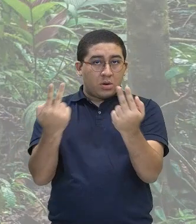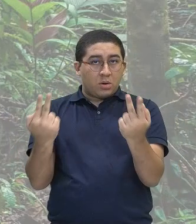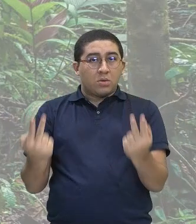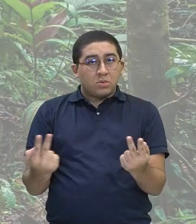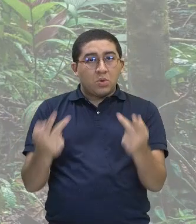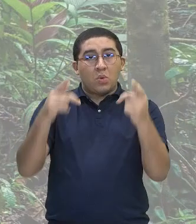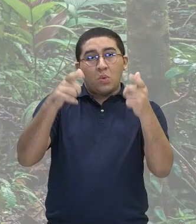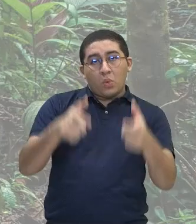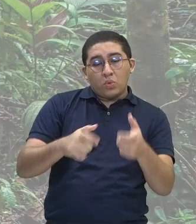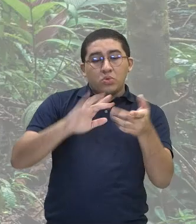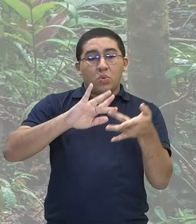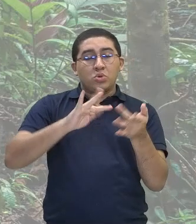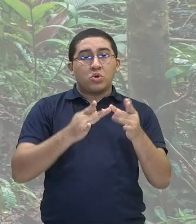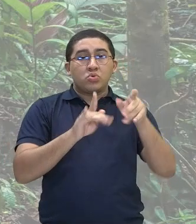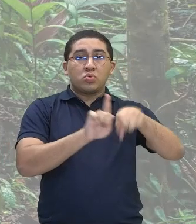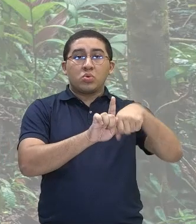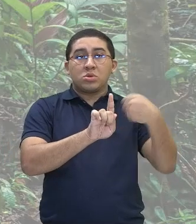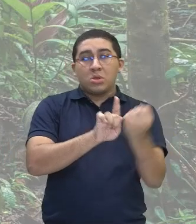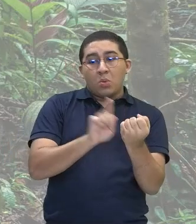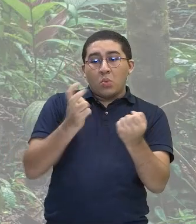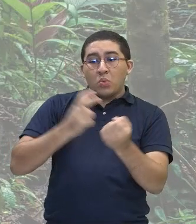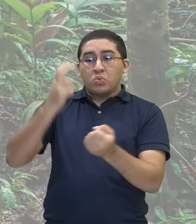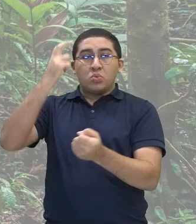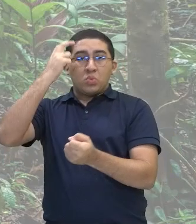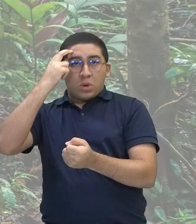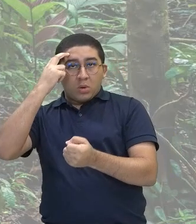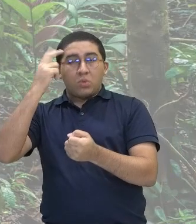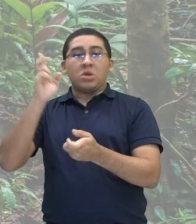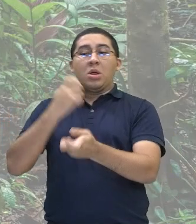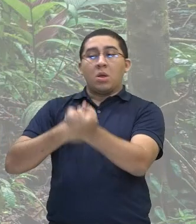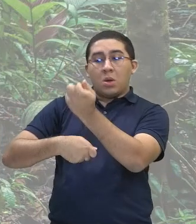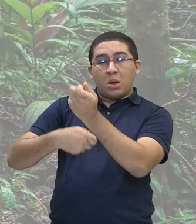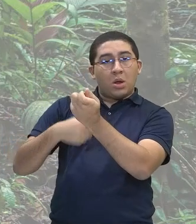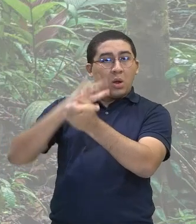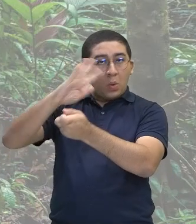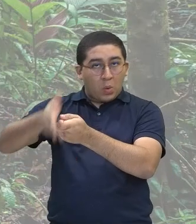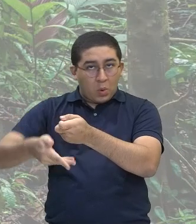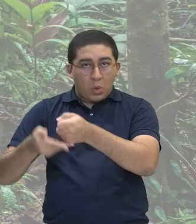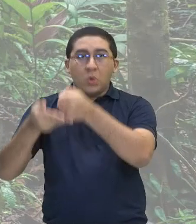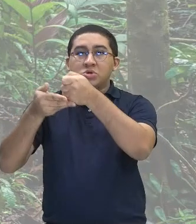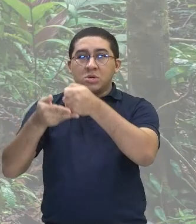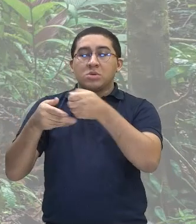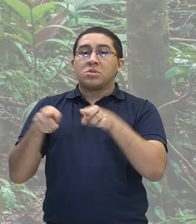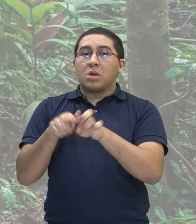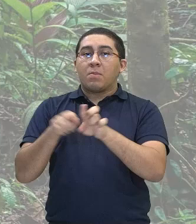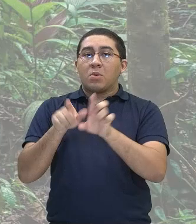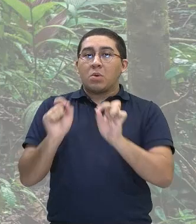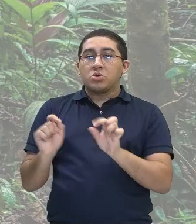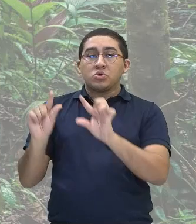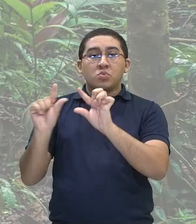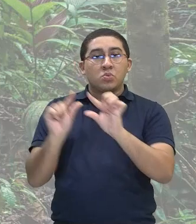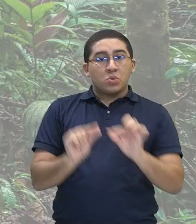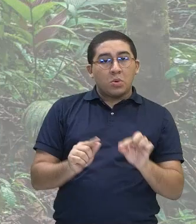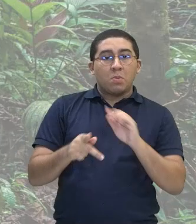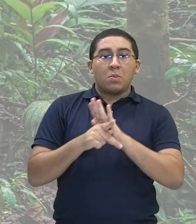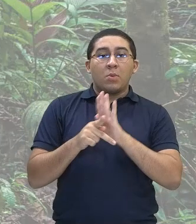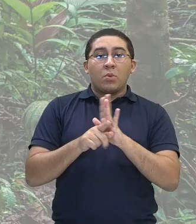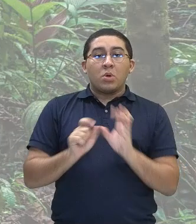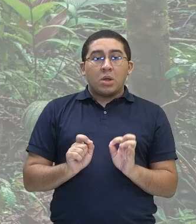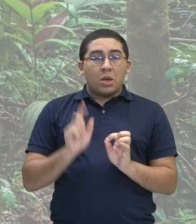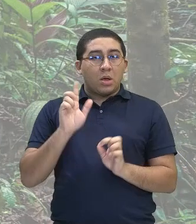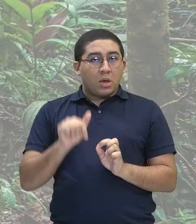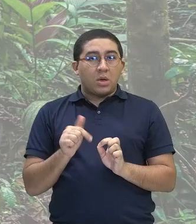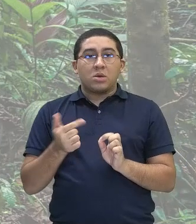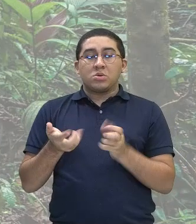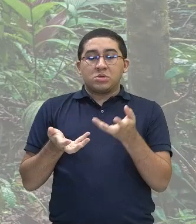parte social quanto cultural e até mesmo a ecológica, além, né, de reduzir aí as